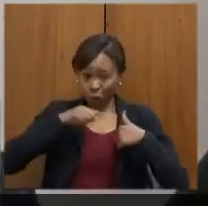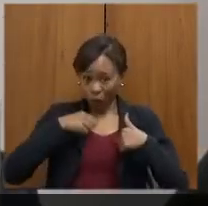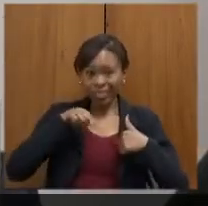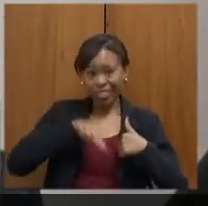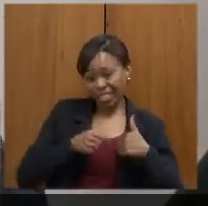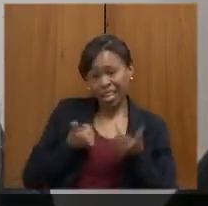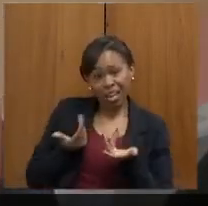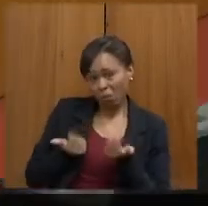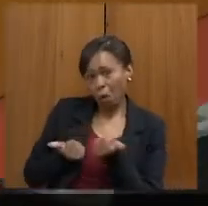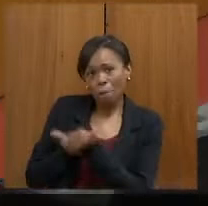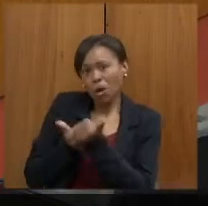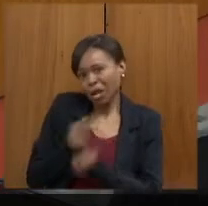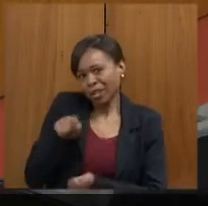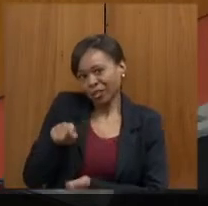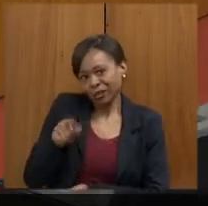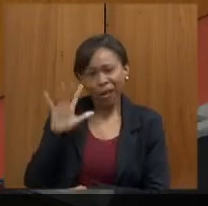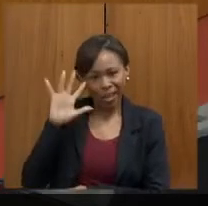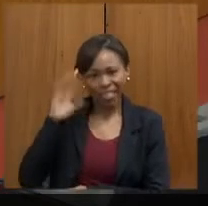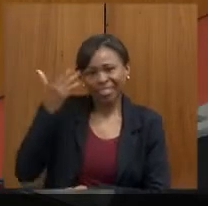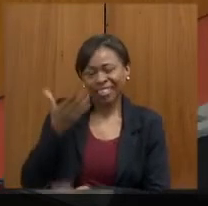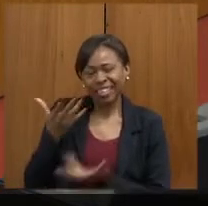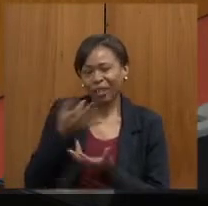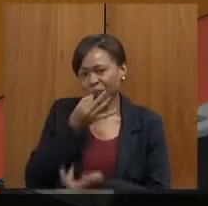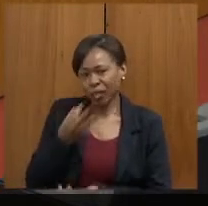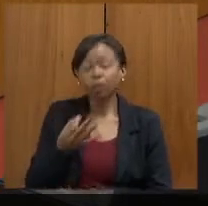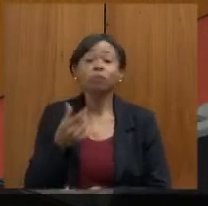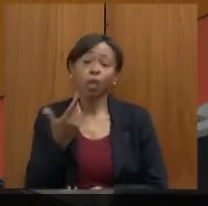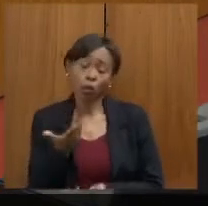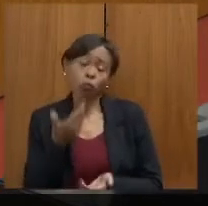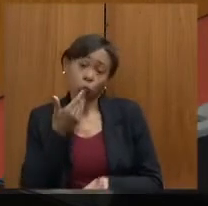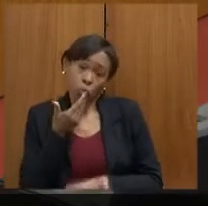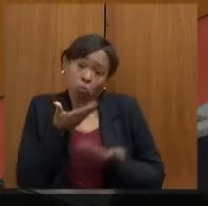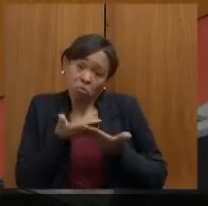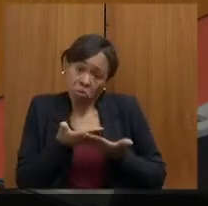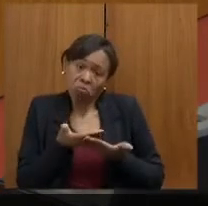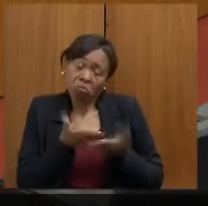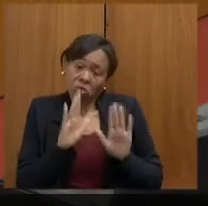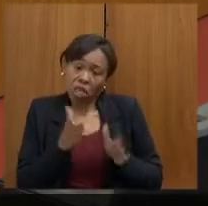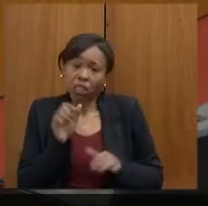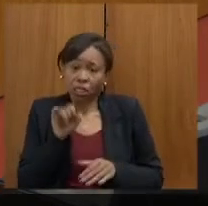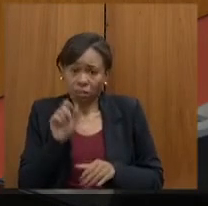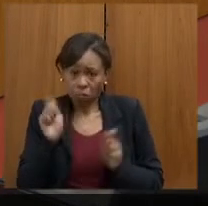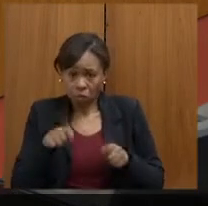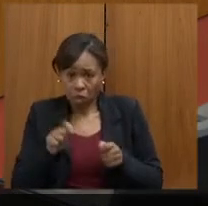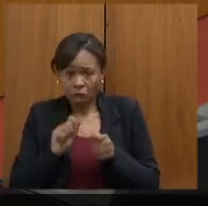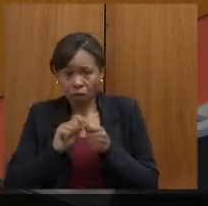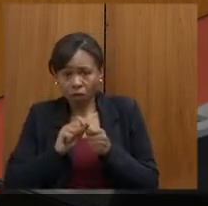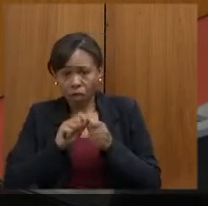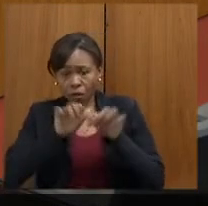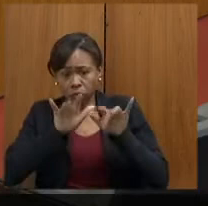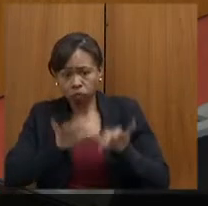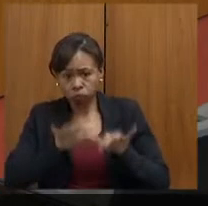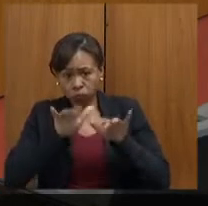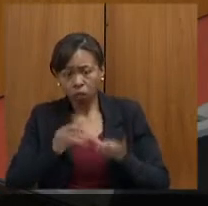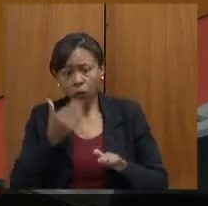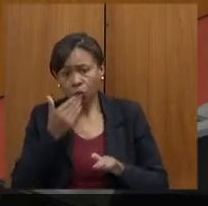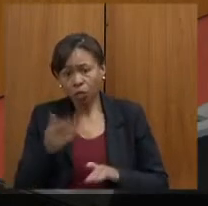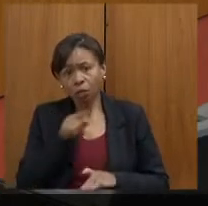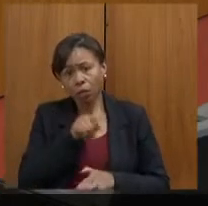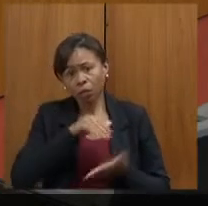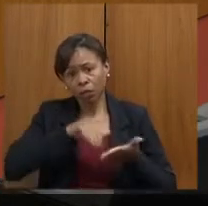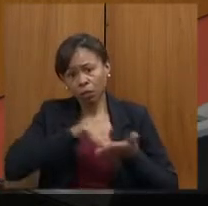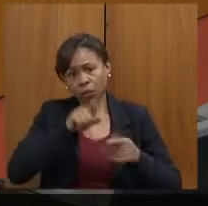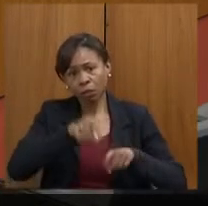a sua decisão então fica aí já o requerimento é esse Assessoria puder fazer um requerimento aí para o secretaria da